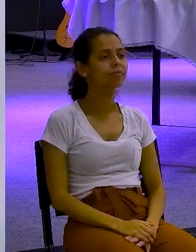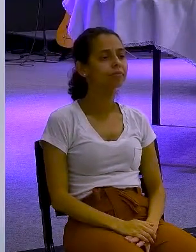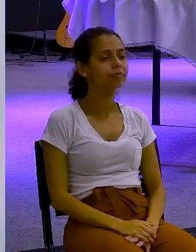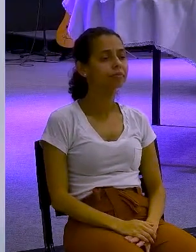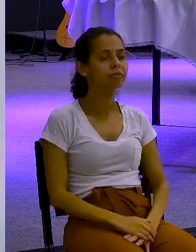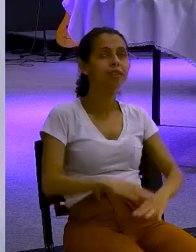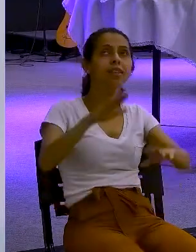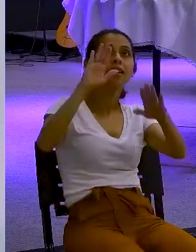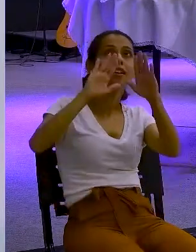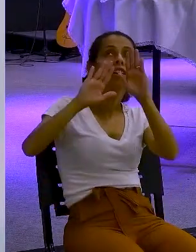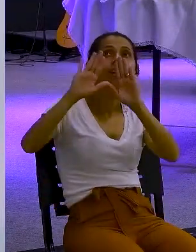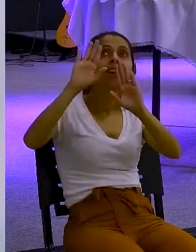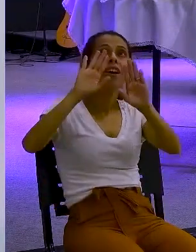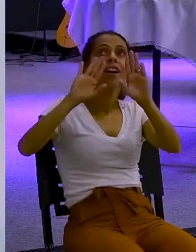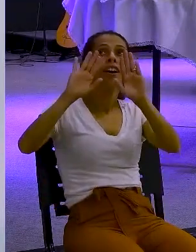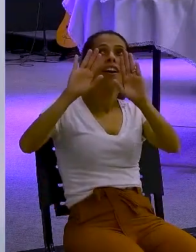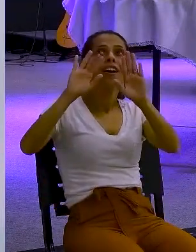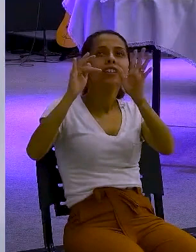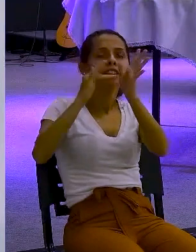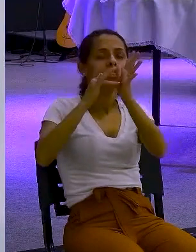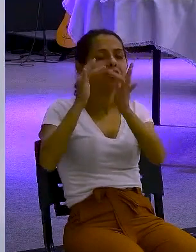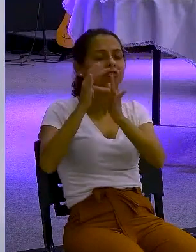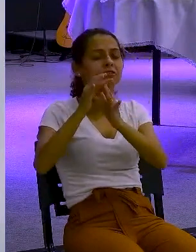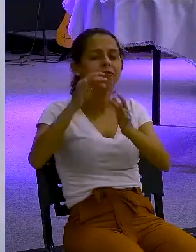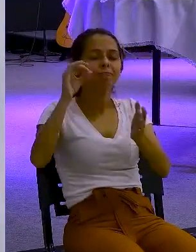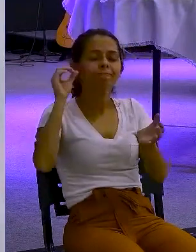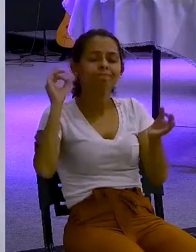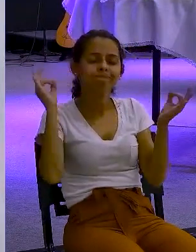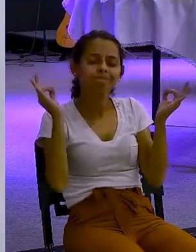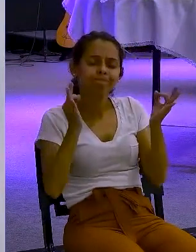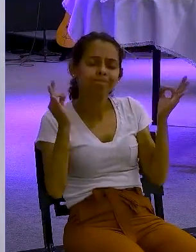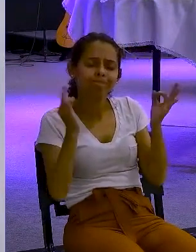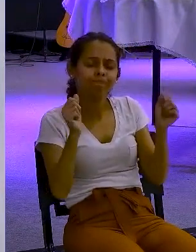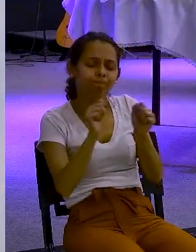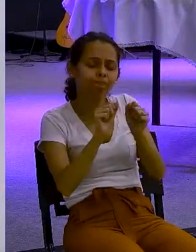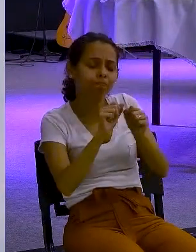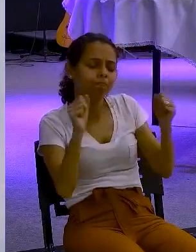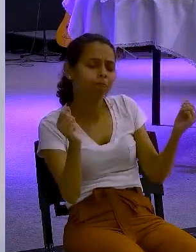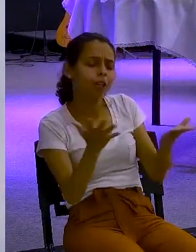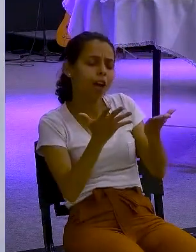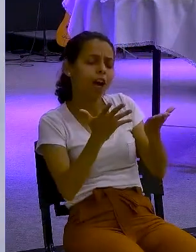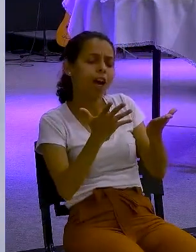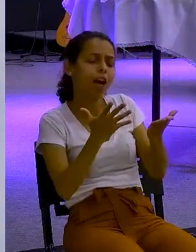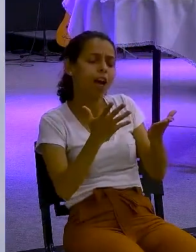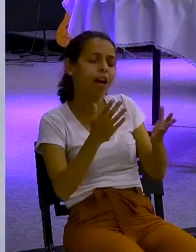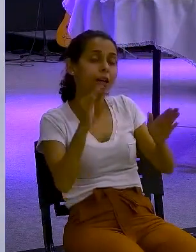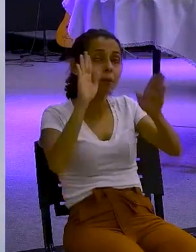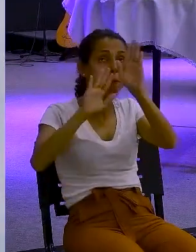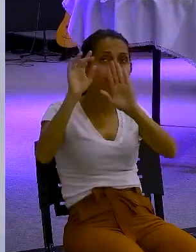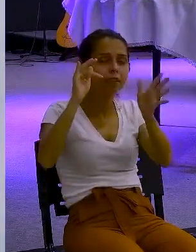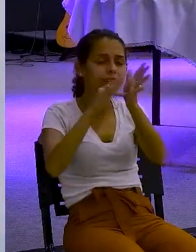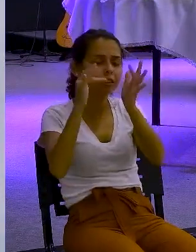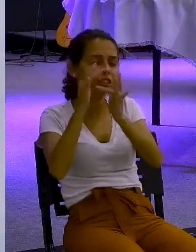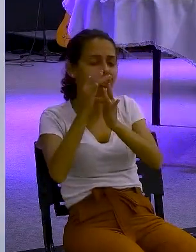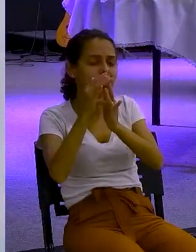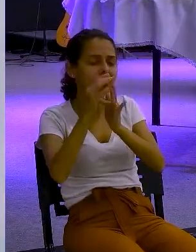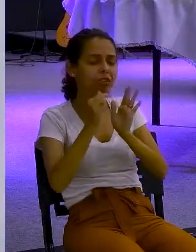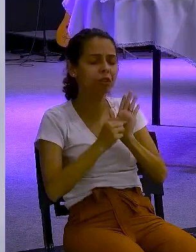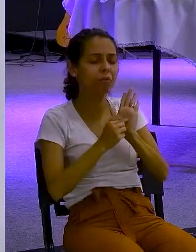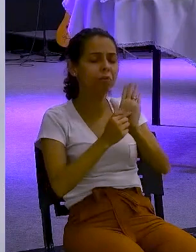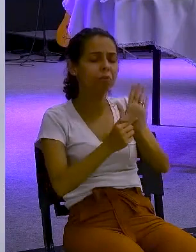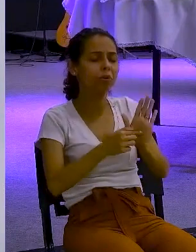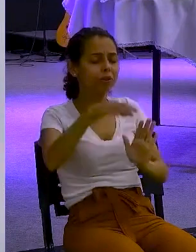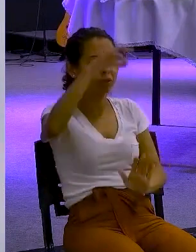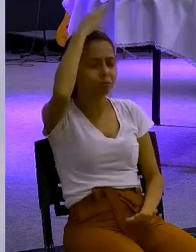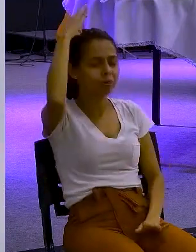A presença de Jesus é a confirmação do milagre. A presença de Jesus traz a manifestação do Espírito Santo. A presença de